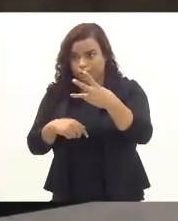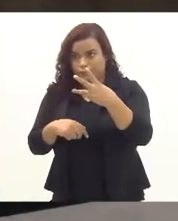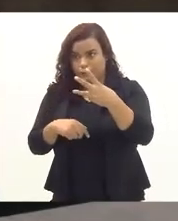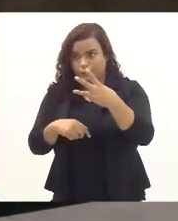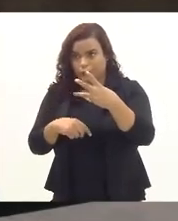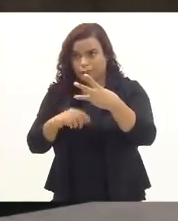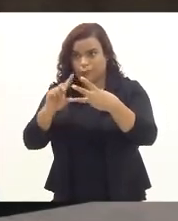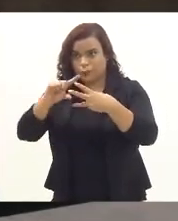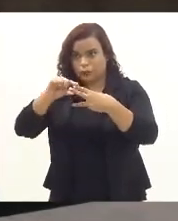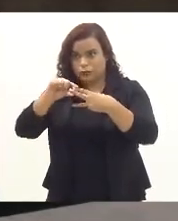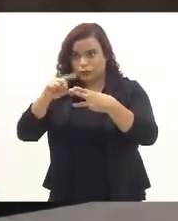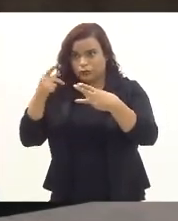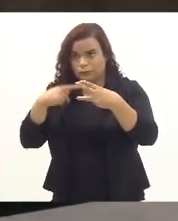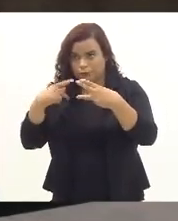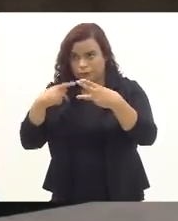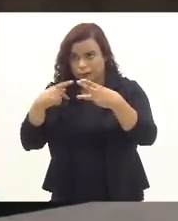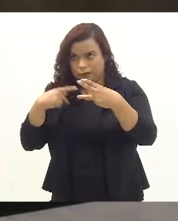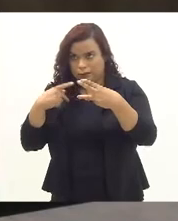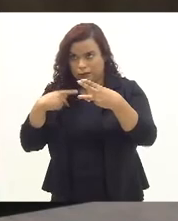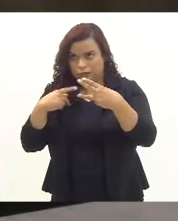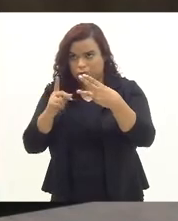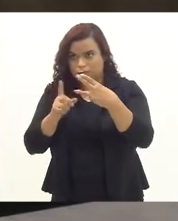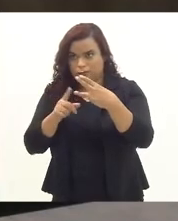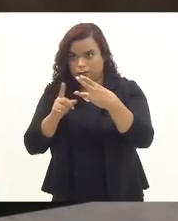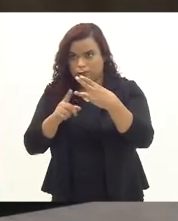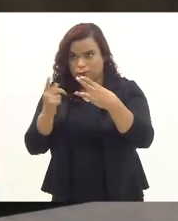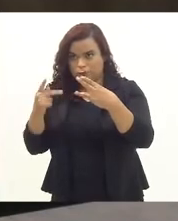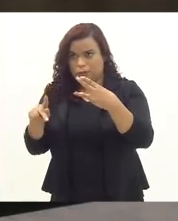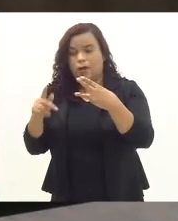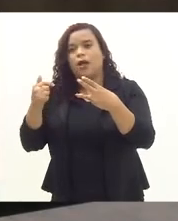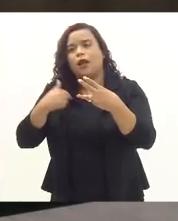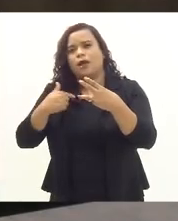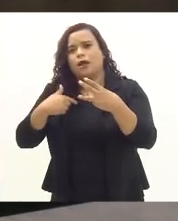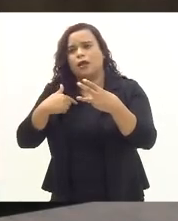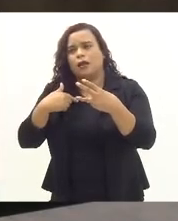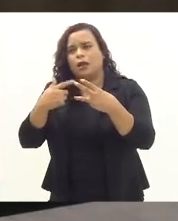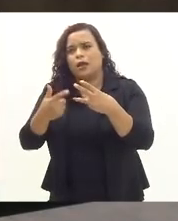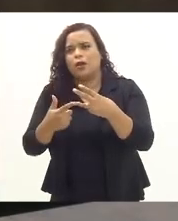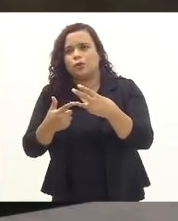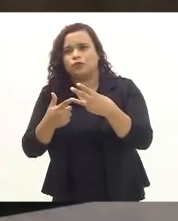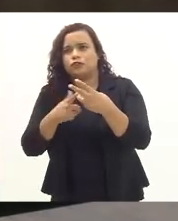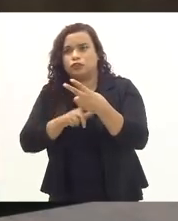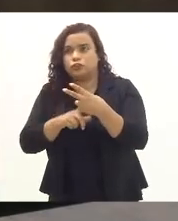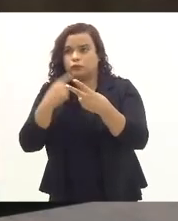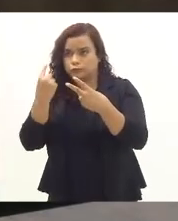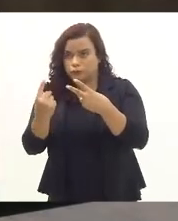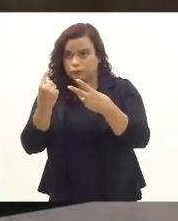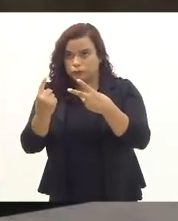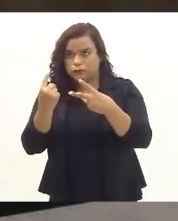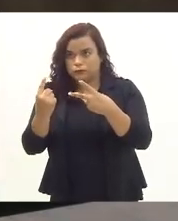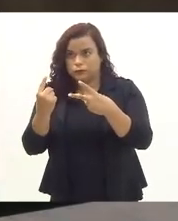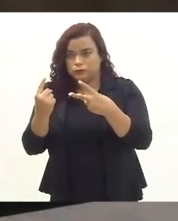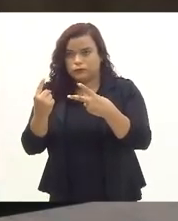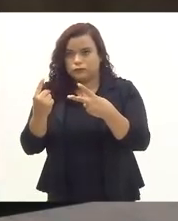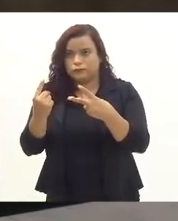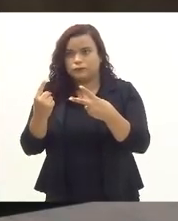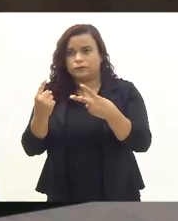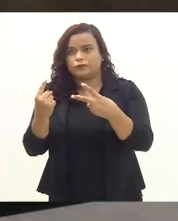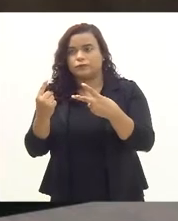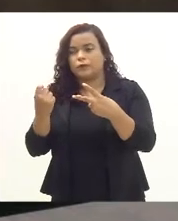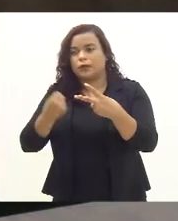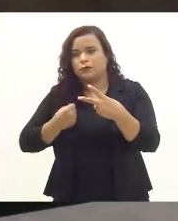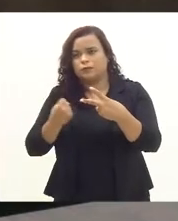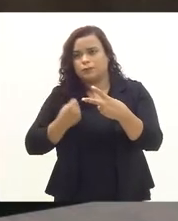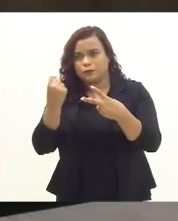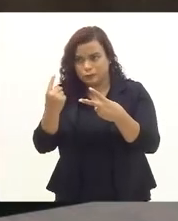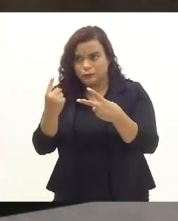chamada modificativa nº 1 estou retirando abdicar no sentido de retirar porque eu não posso abdicar